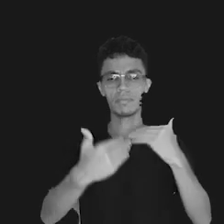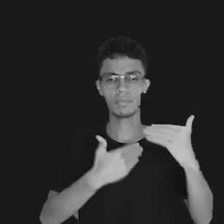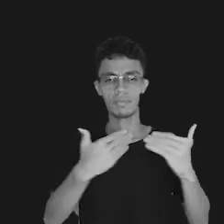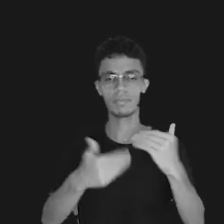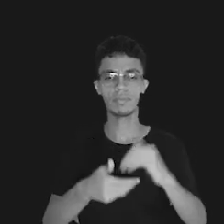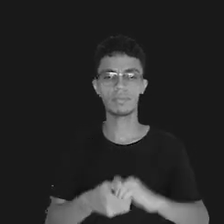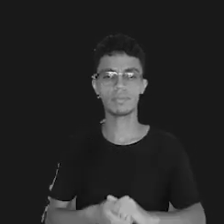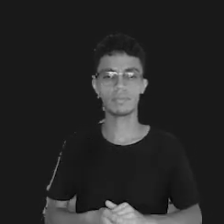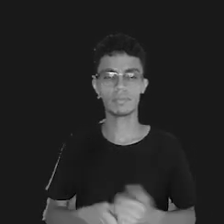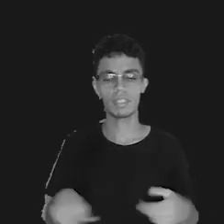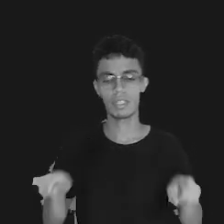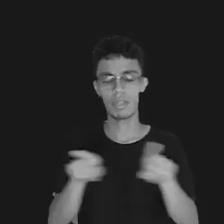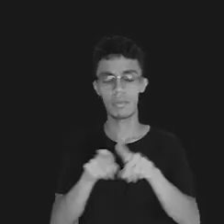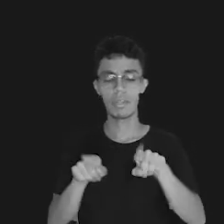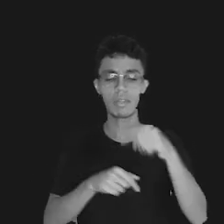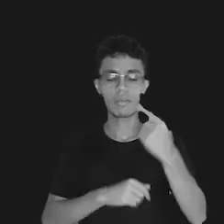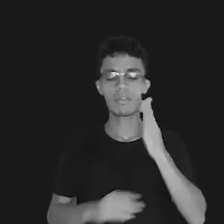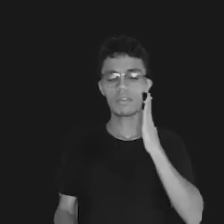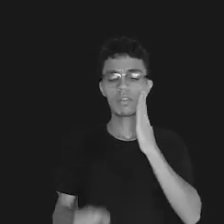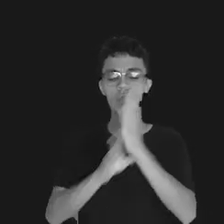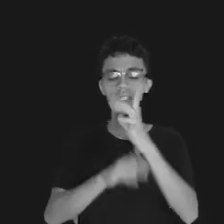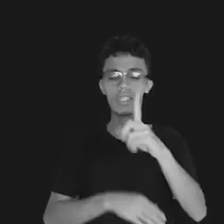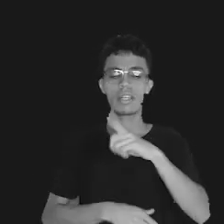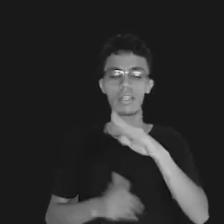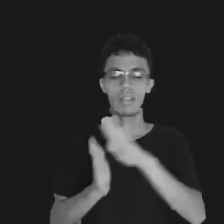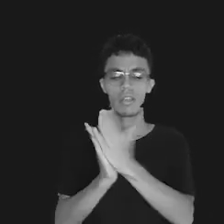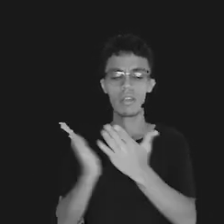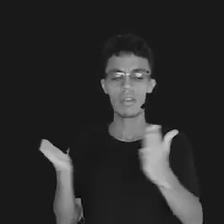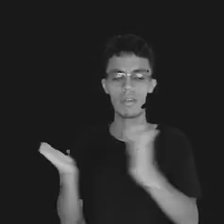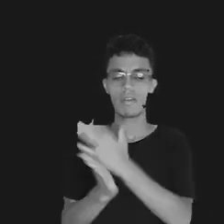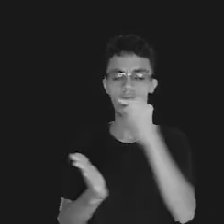e... Inclusive, eu fui descobrir, né, Joca, eu tinha um livro.